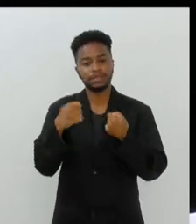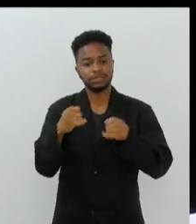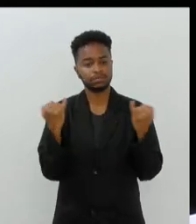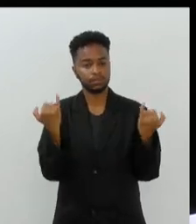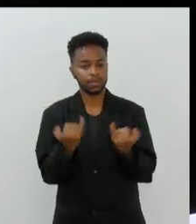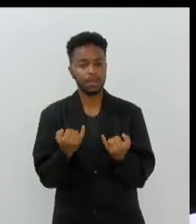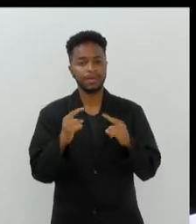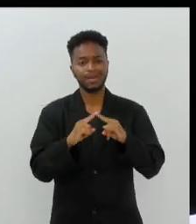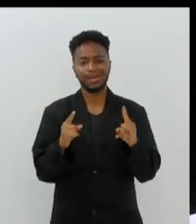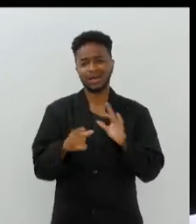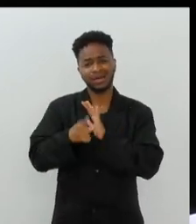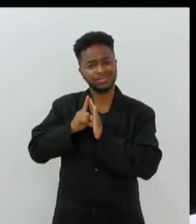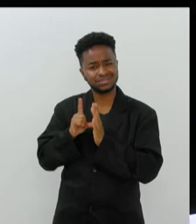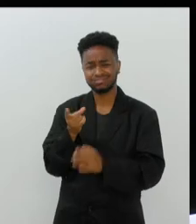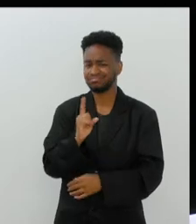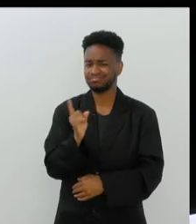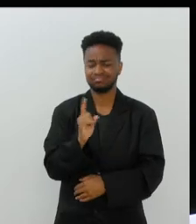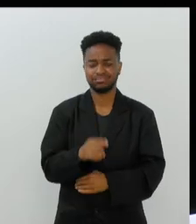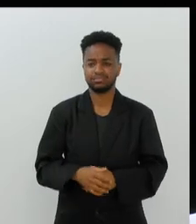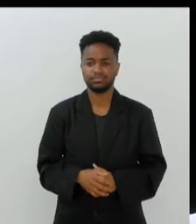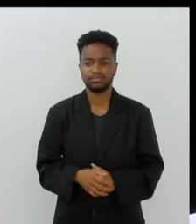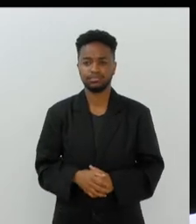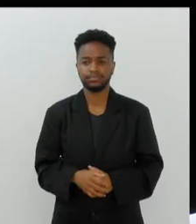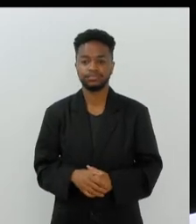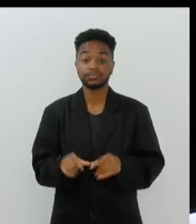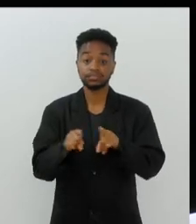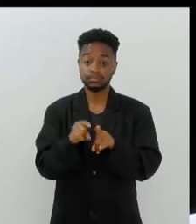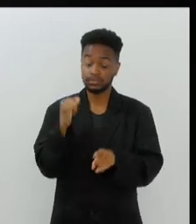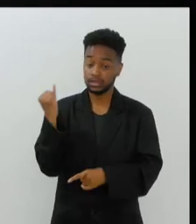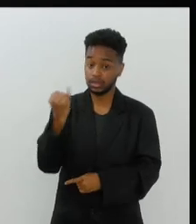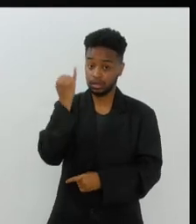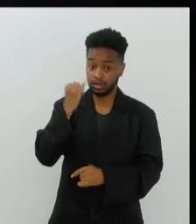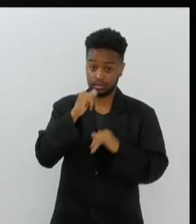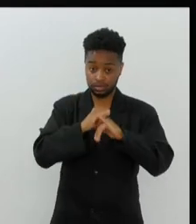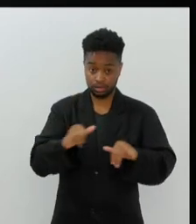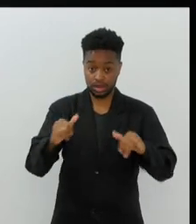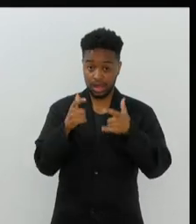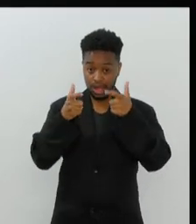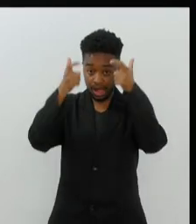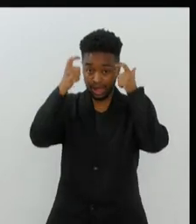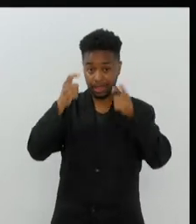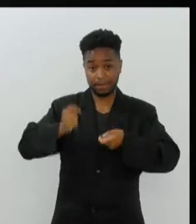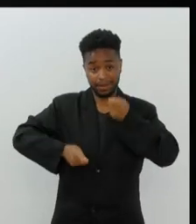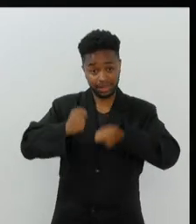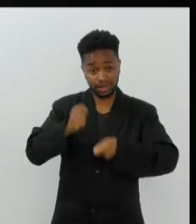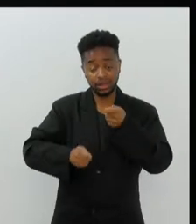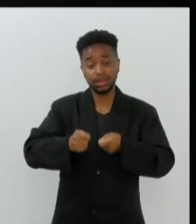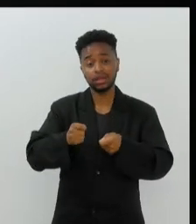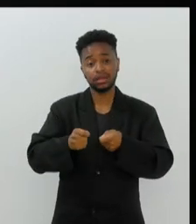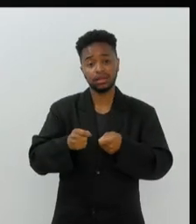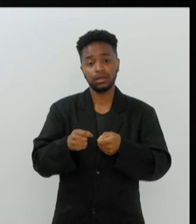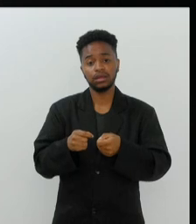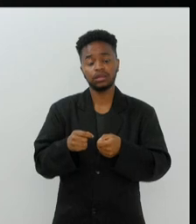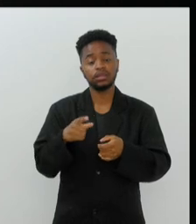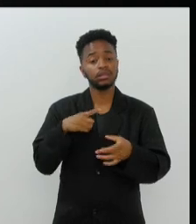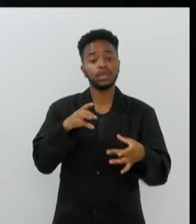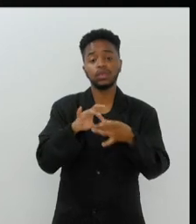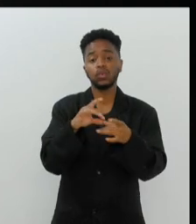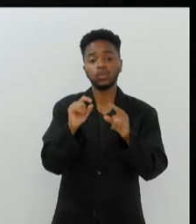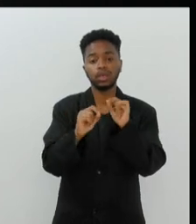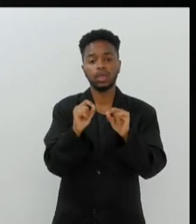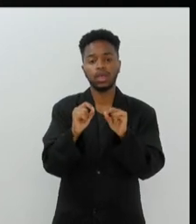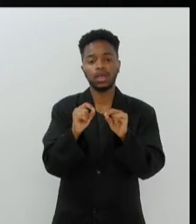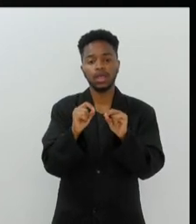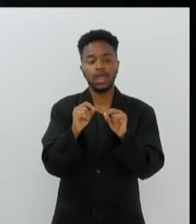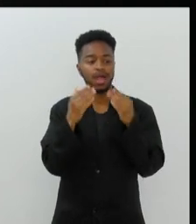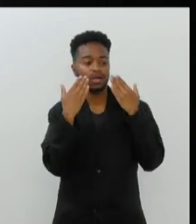para perder peso, não sei o quê. Mas essa época do ano, não. E é importante salientar que uma rainha de bateria envolve... O que envolve uma